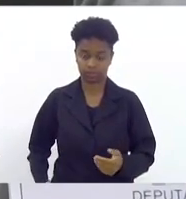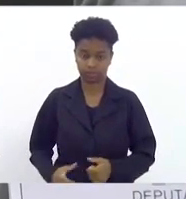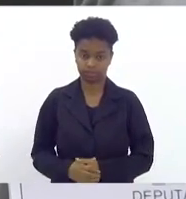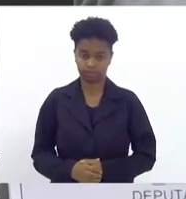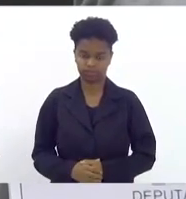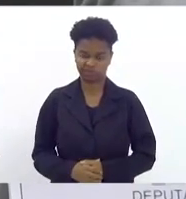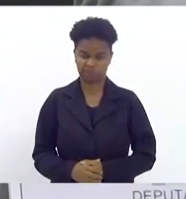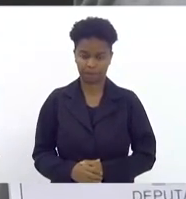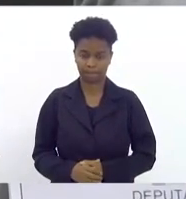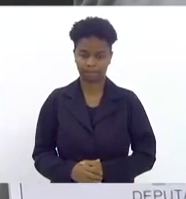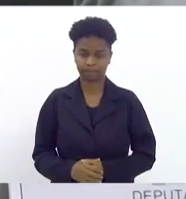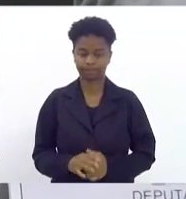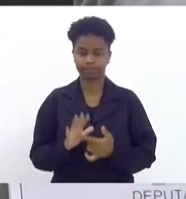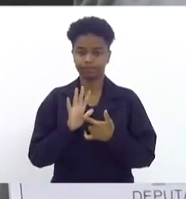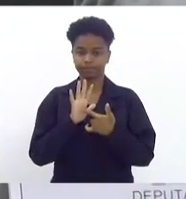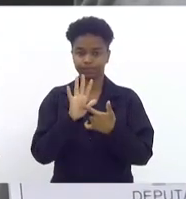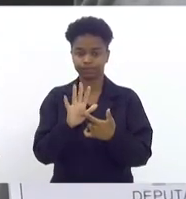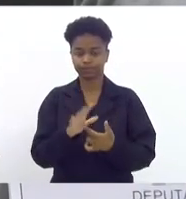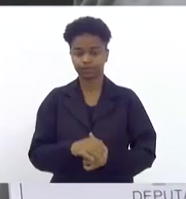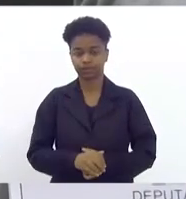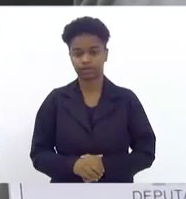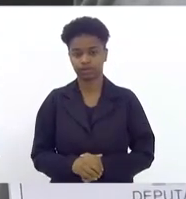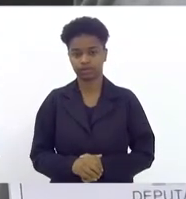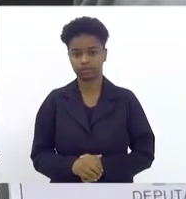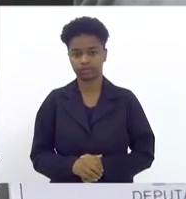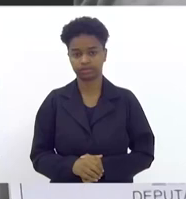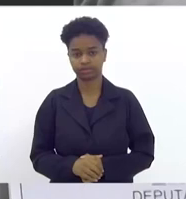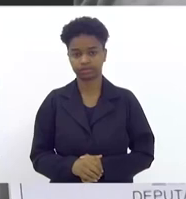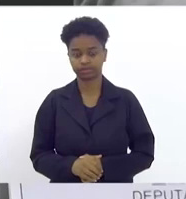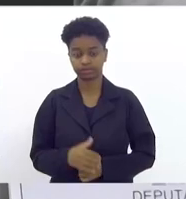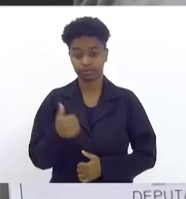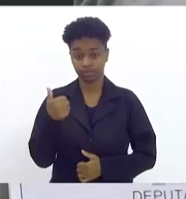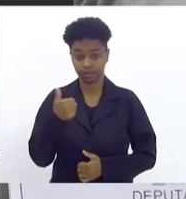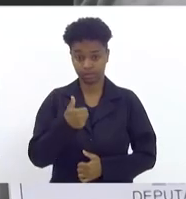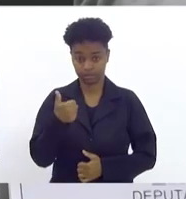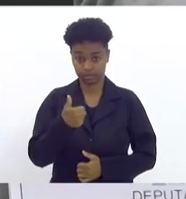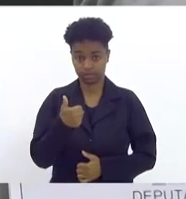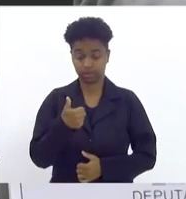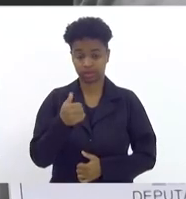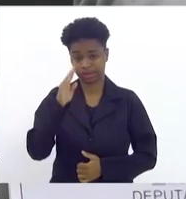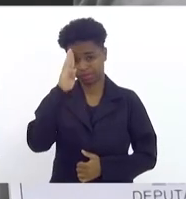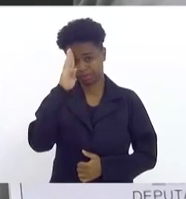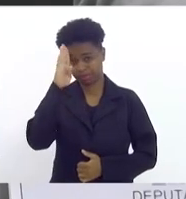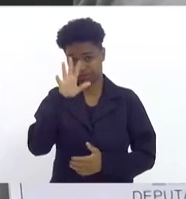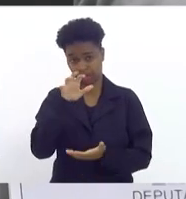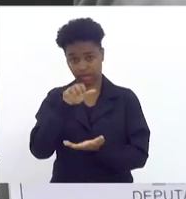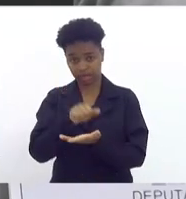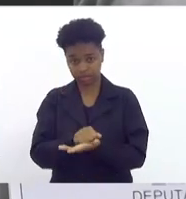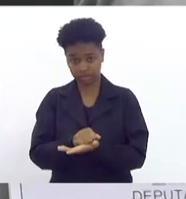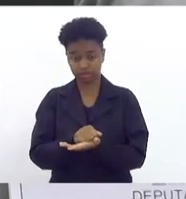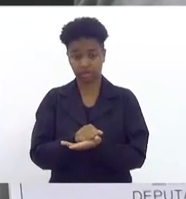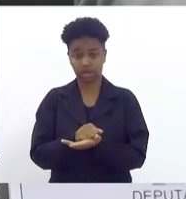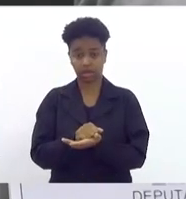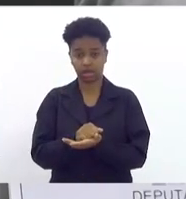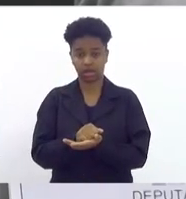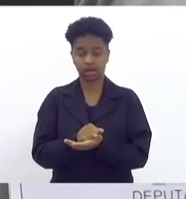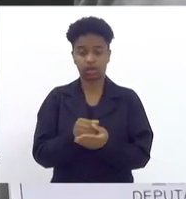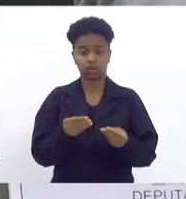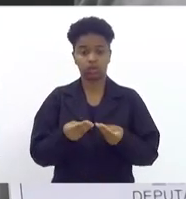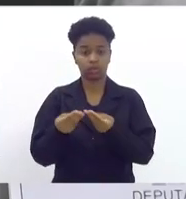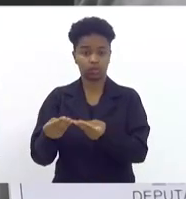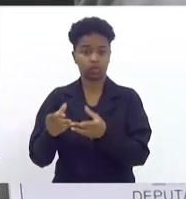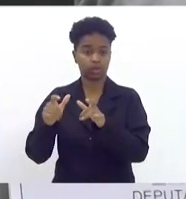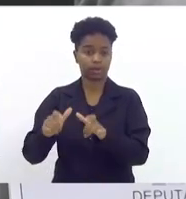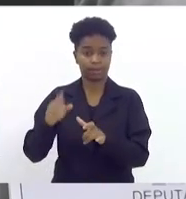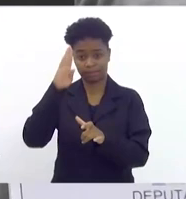ele diz o seguinte, em primeiro lugar, é indispensável registrar que a destinação prioritária